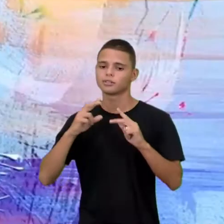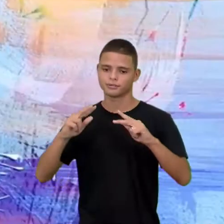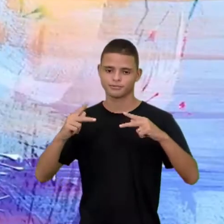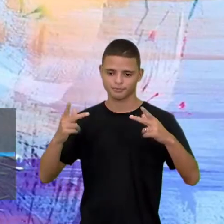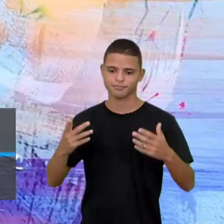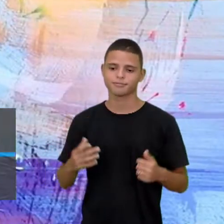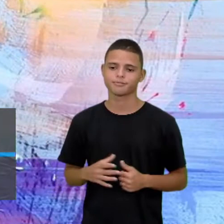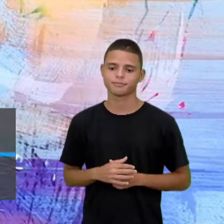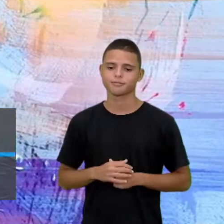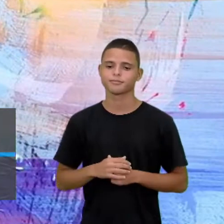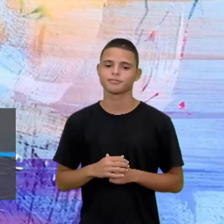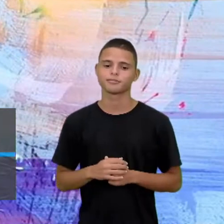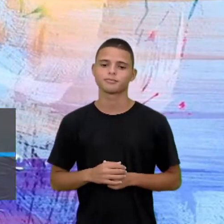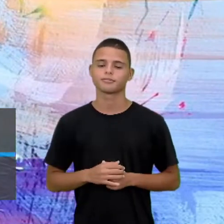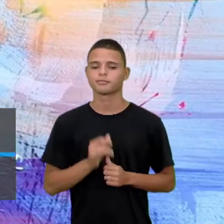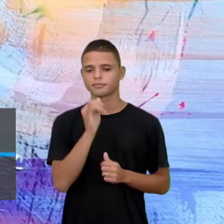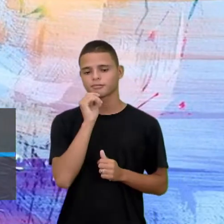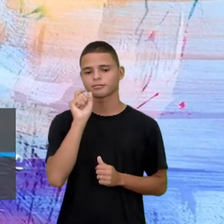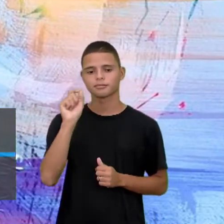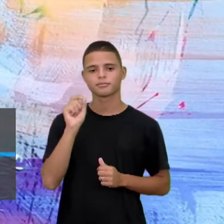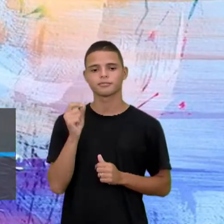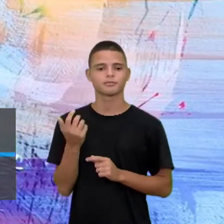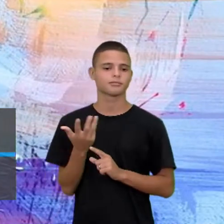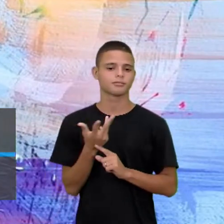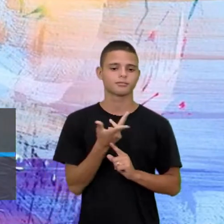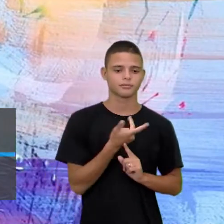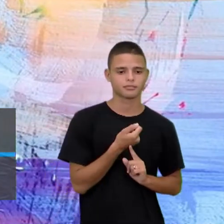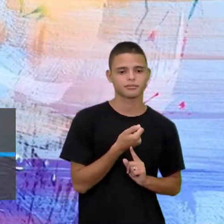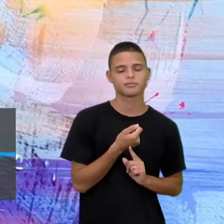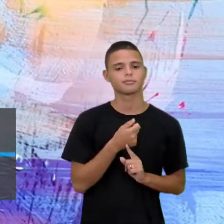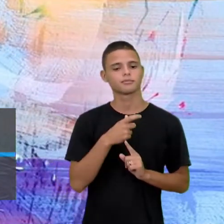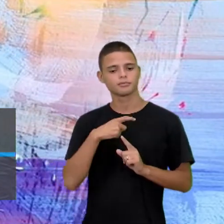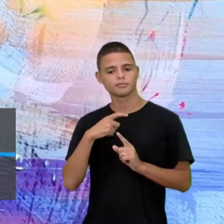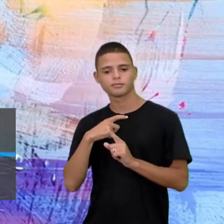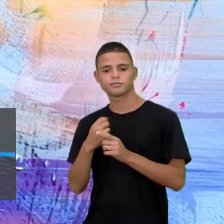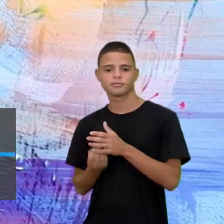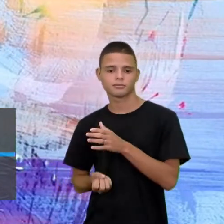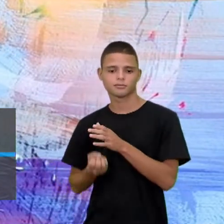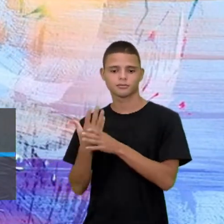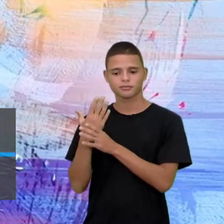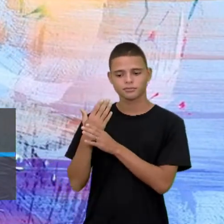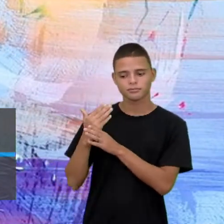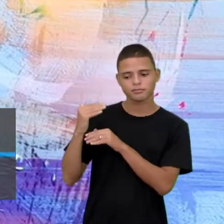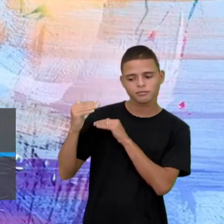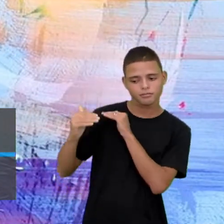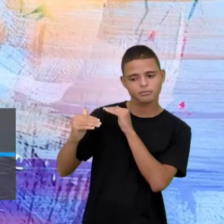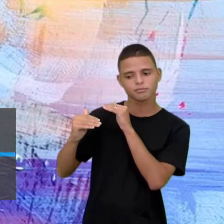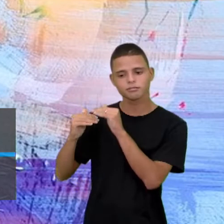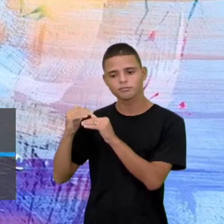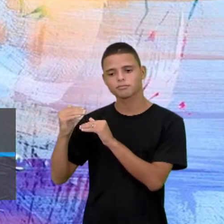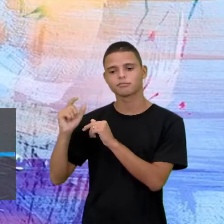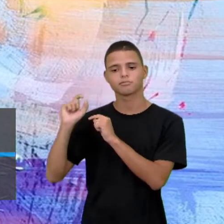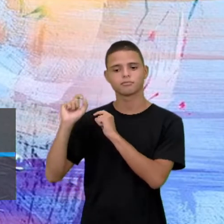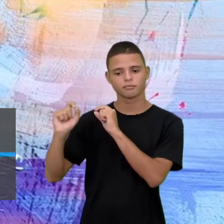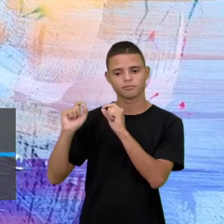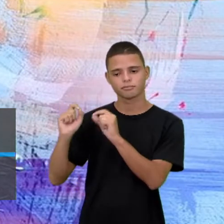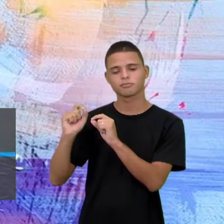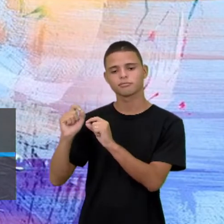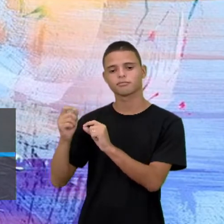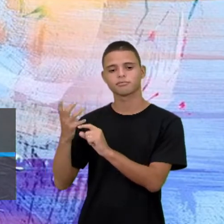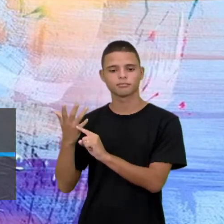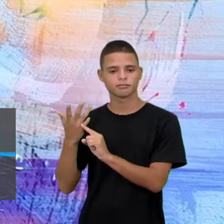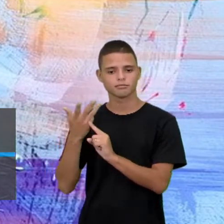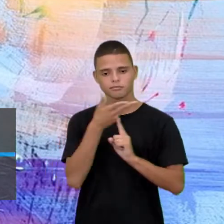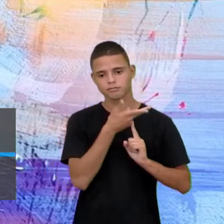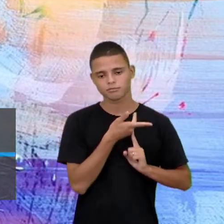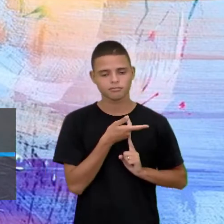questão associada ao que é a arte, né? A arte, ela tem essa construção de o que é arte, o que é o belo. Será